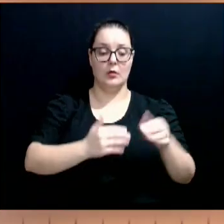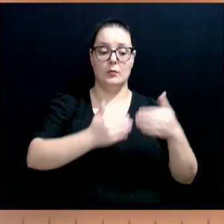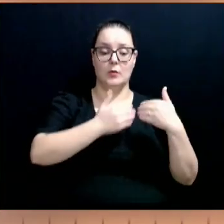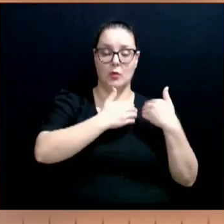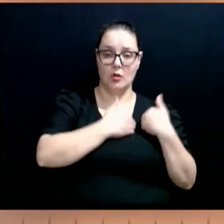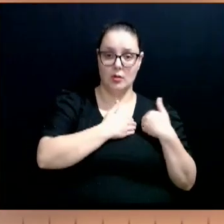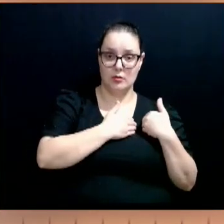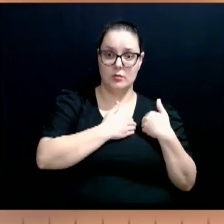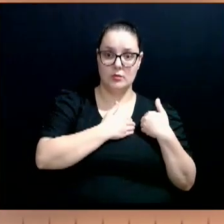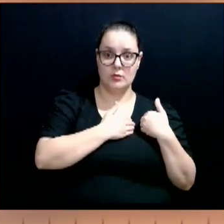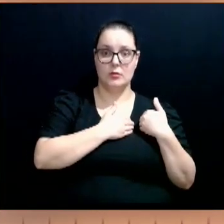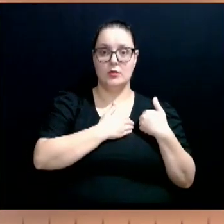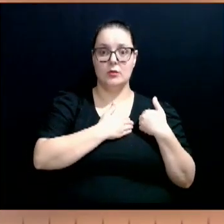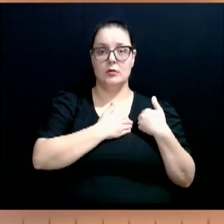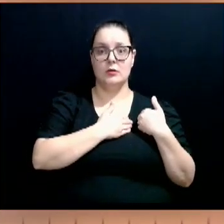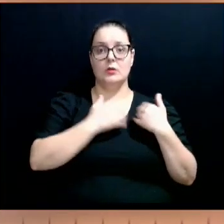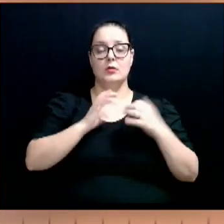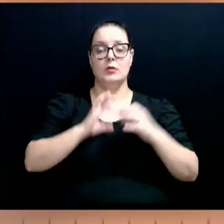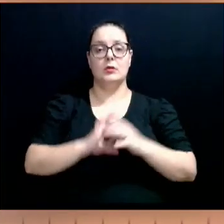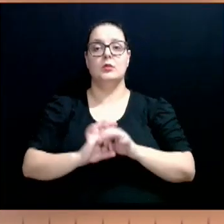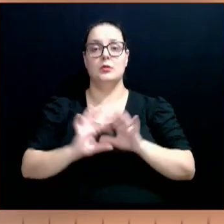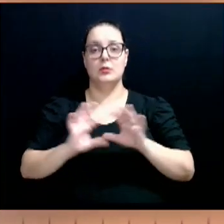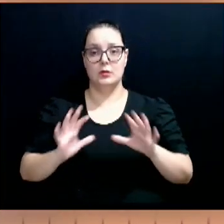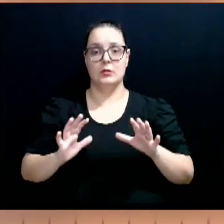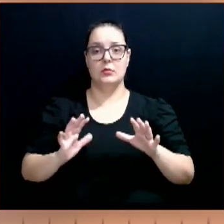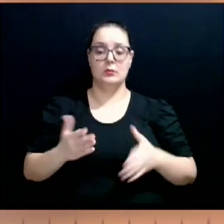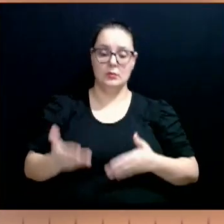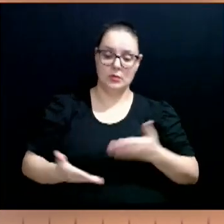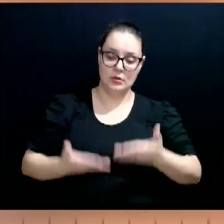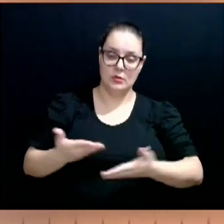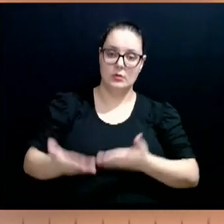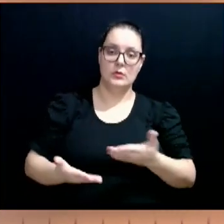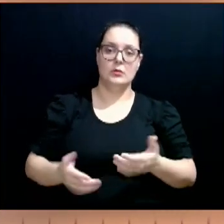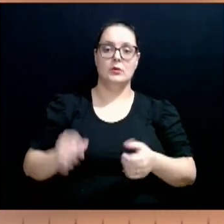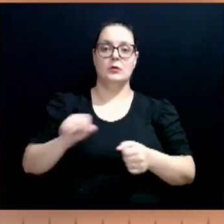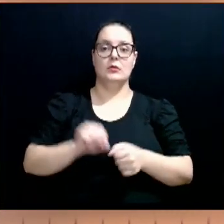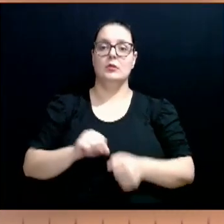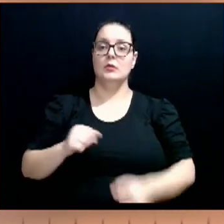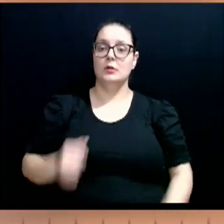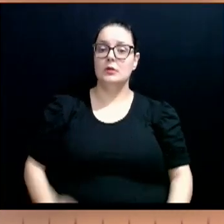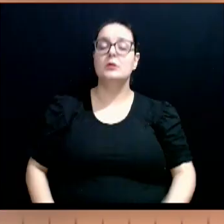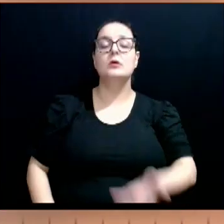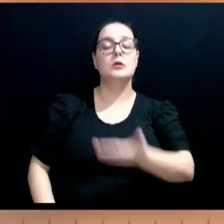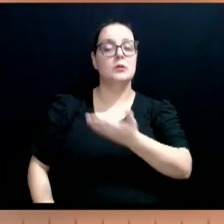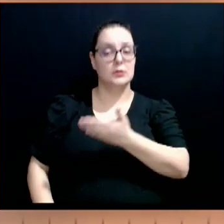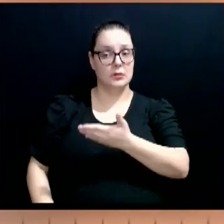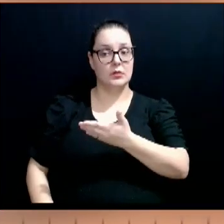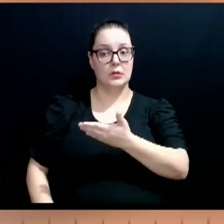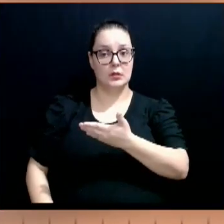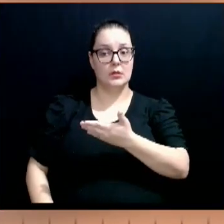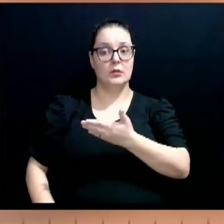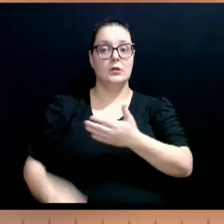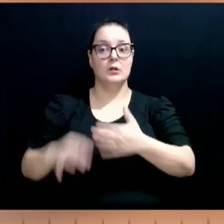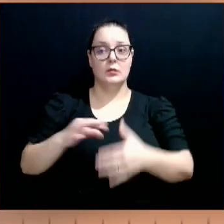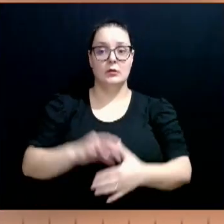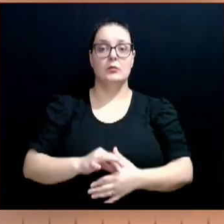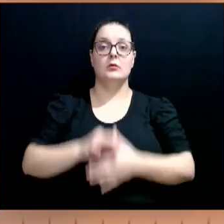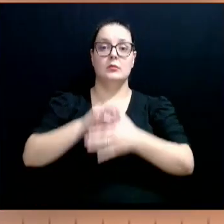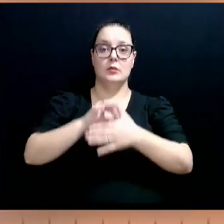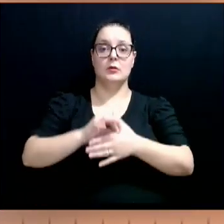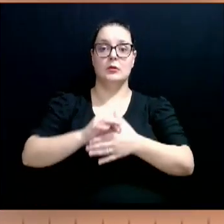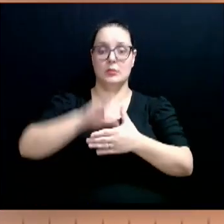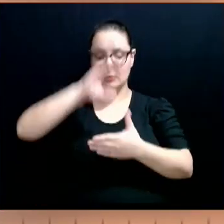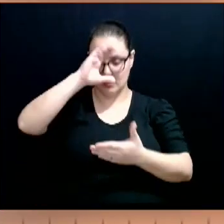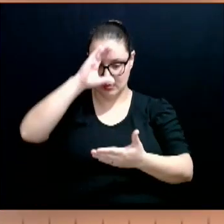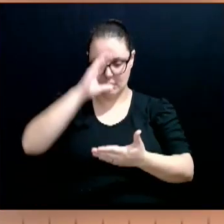a sua disponibilidade para servir fazem dele uma liderança que inspira confiança e